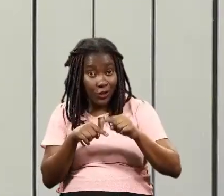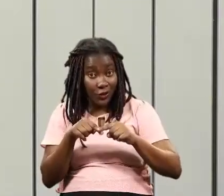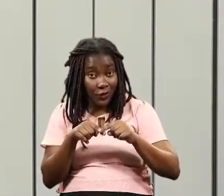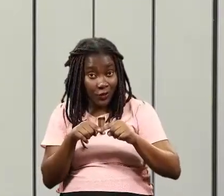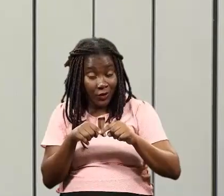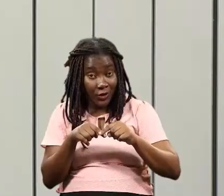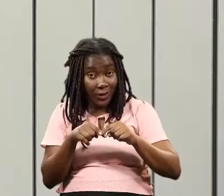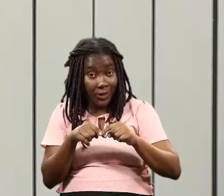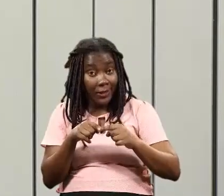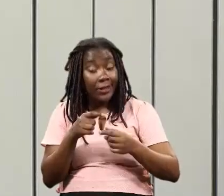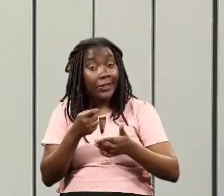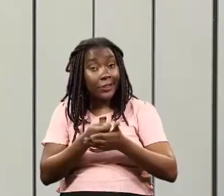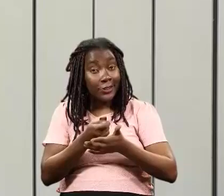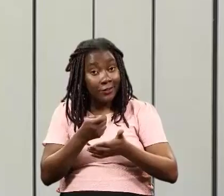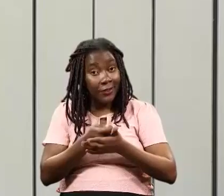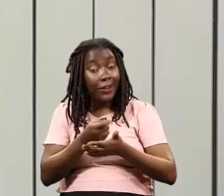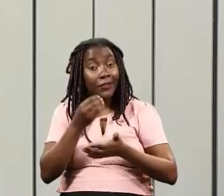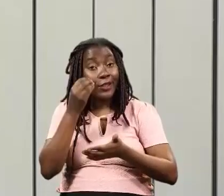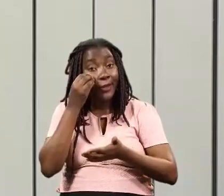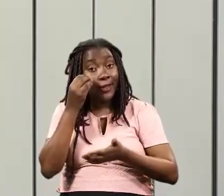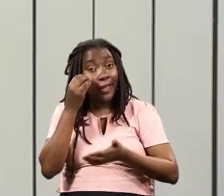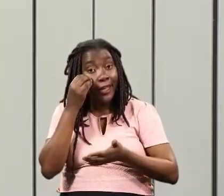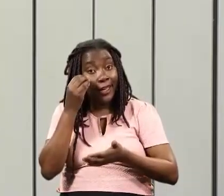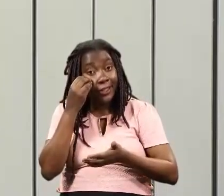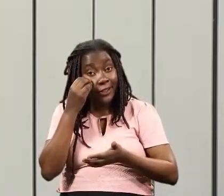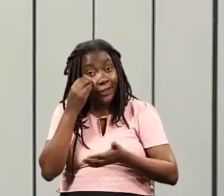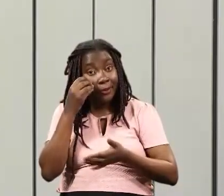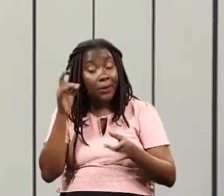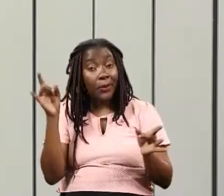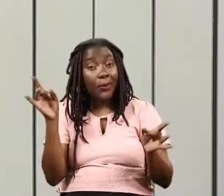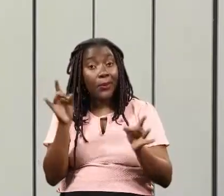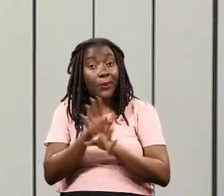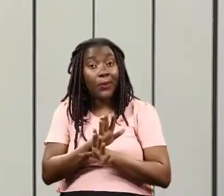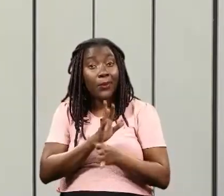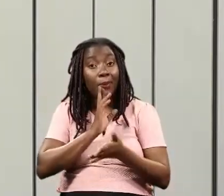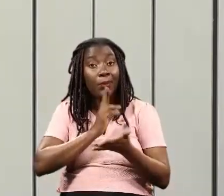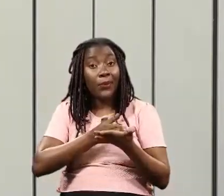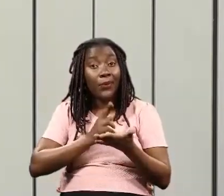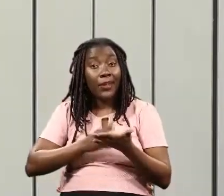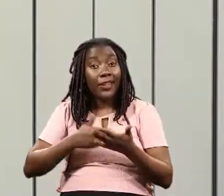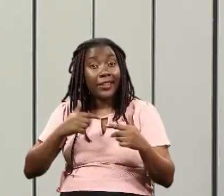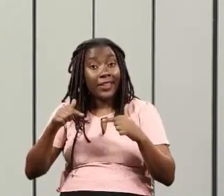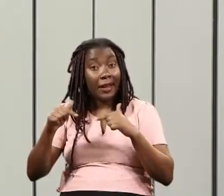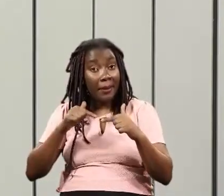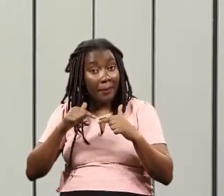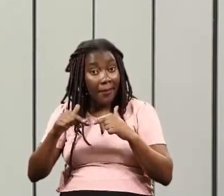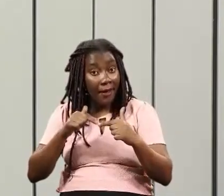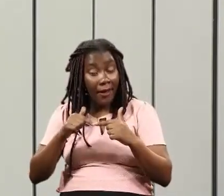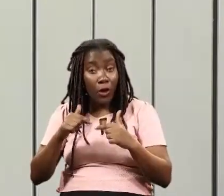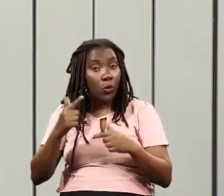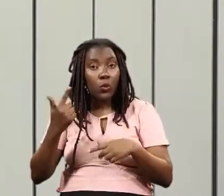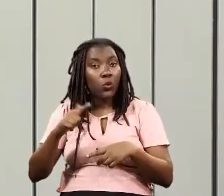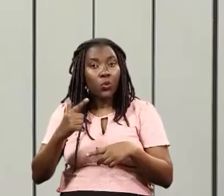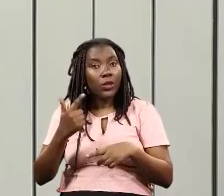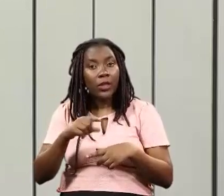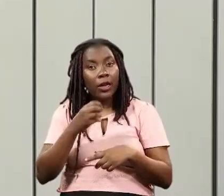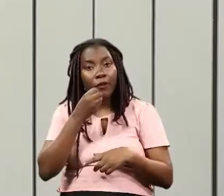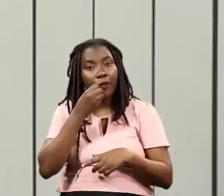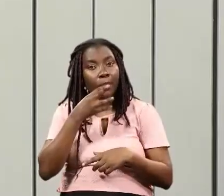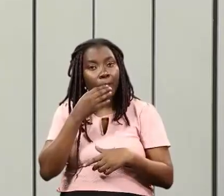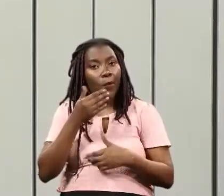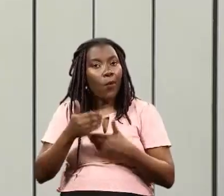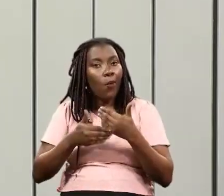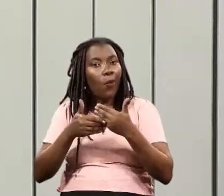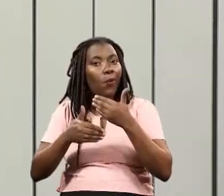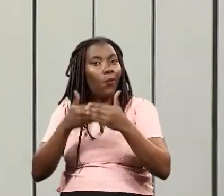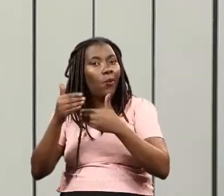e tiveram que fazer um teste para concluir uma tarefa de trabalho, elas não tiveram um bom desempenho,